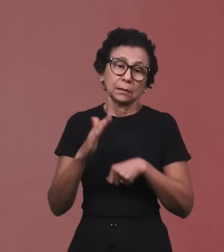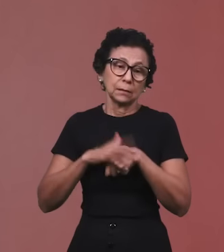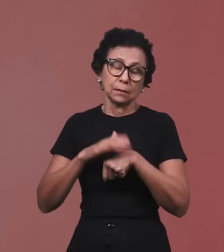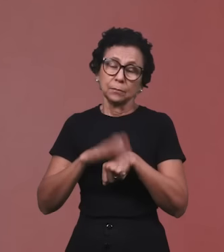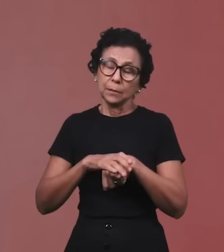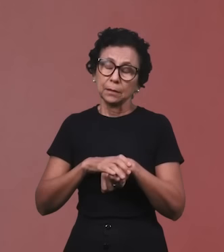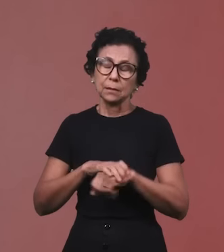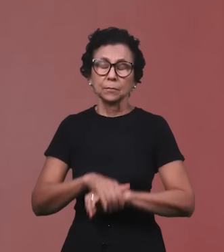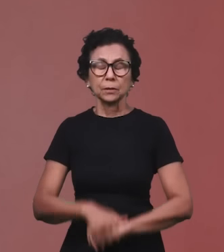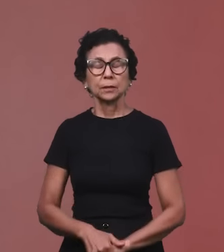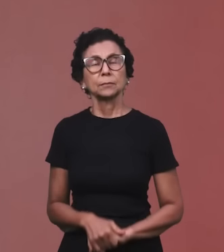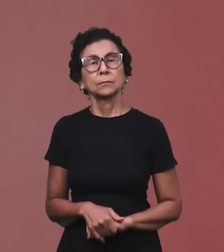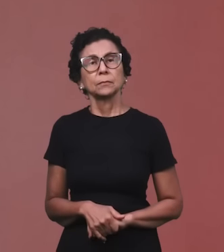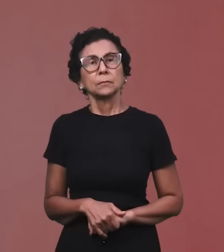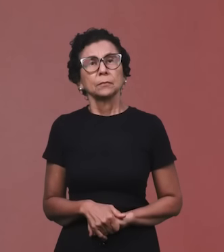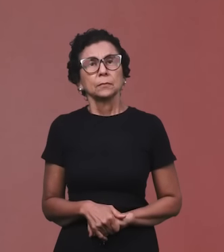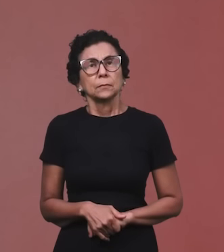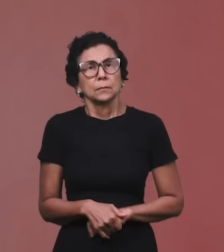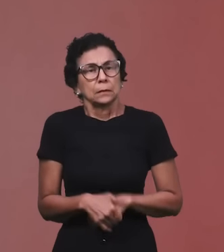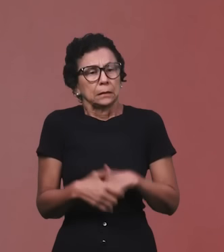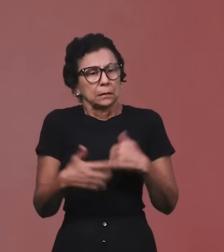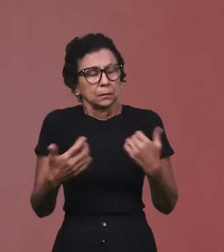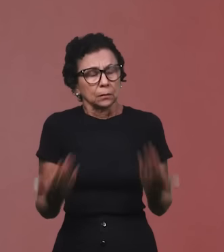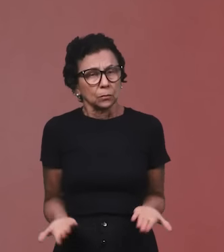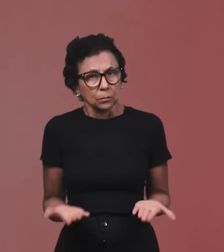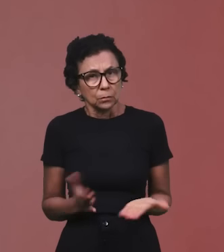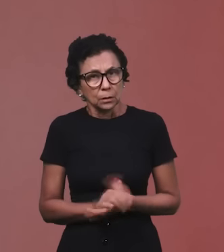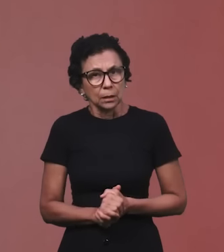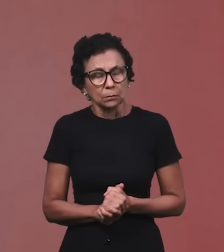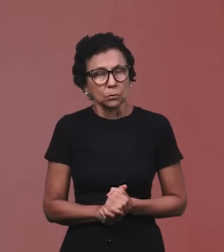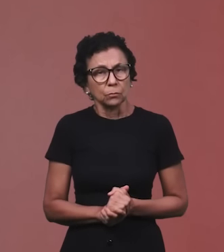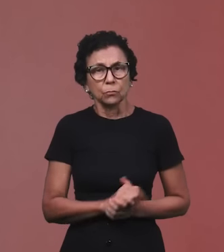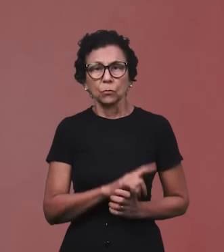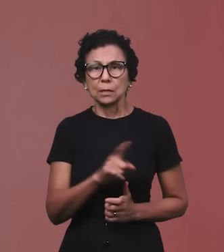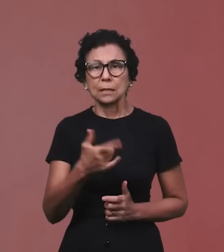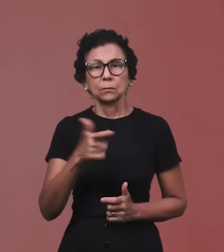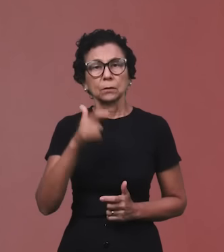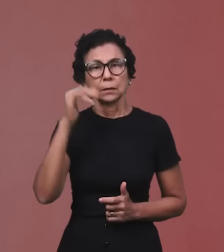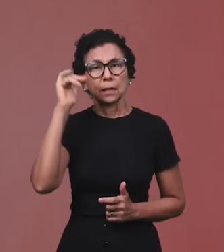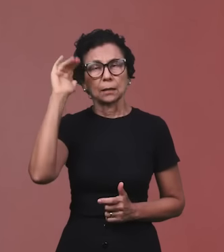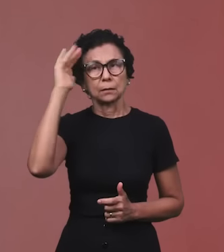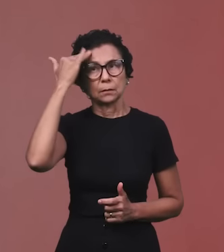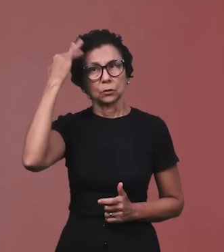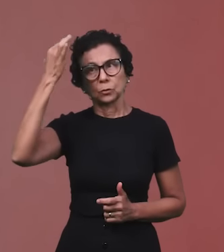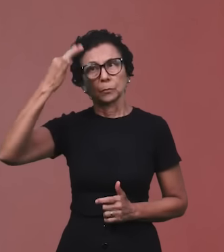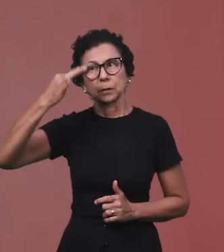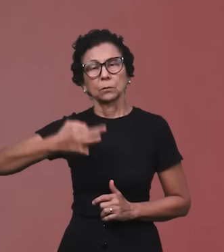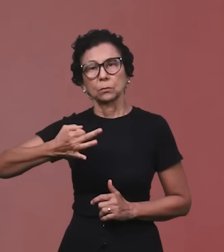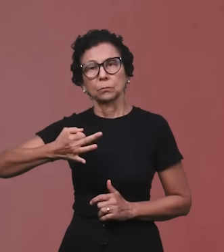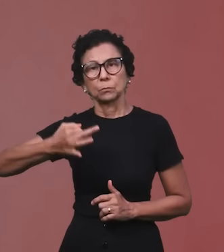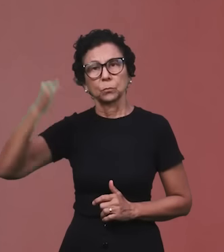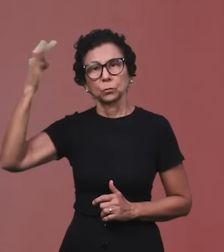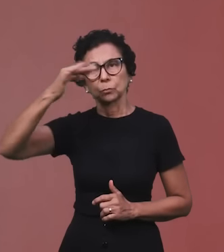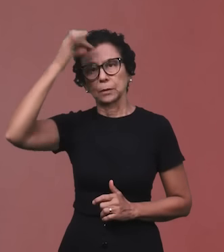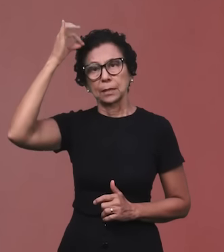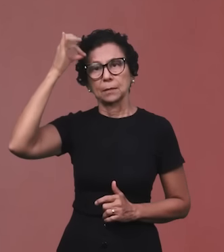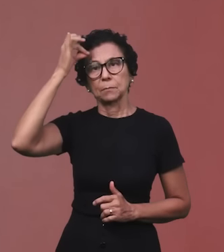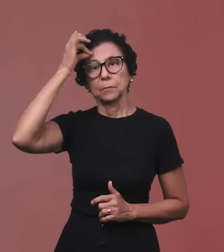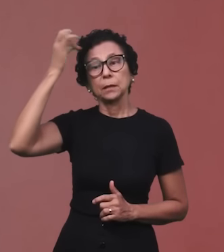perde o discernimento, ele não quer nem saber, ele não consegue ouvir a voz do Espírito Santo. Quer dizer, ele não ouviu a voz, foi